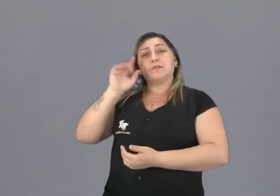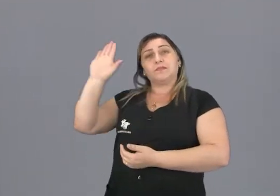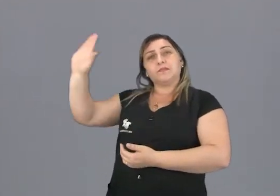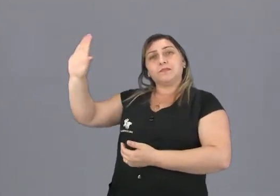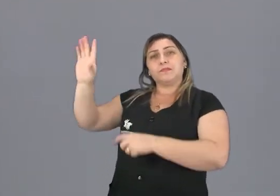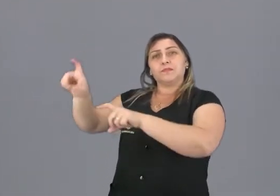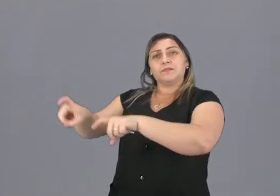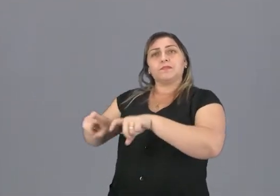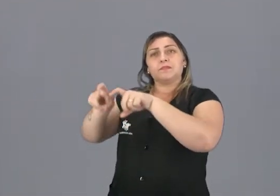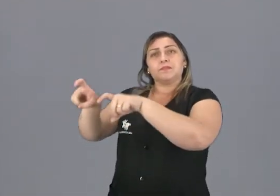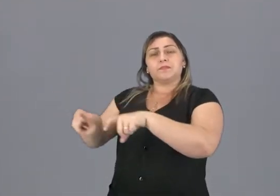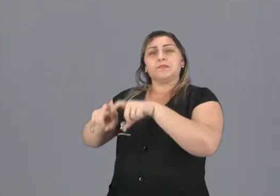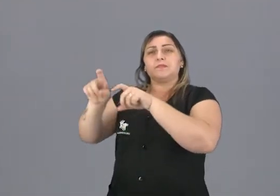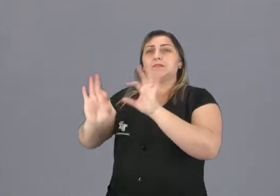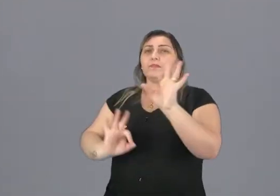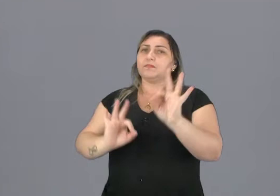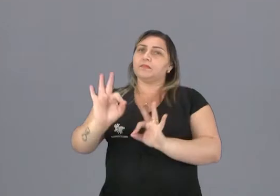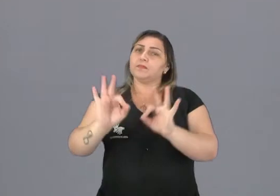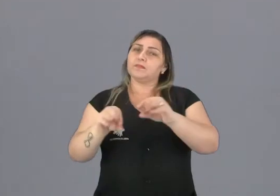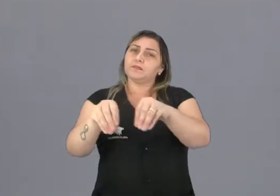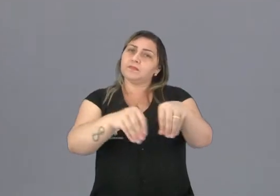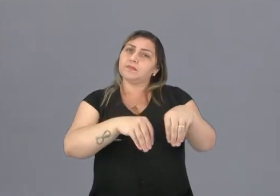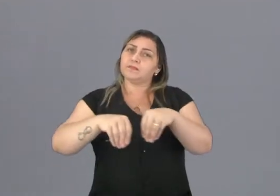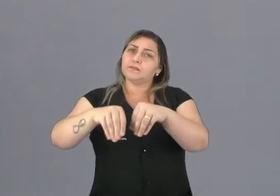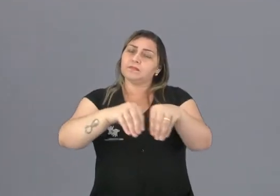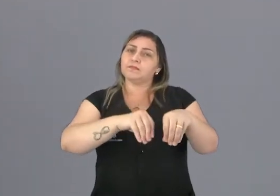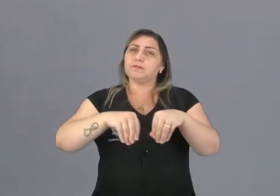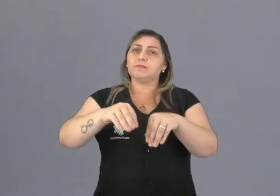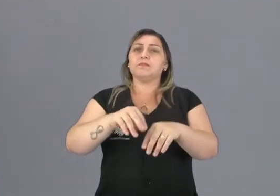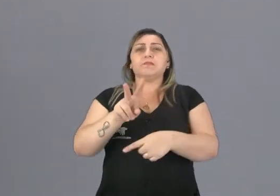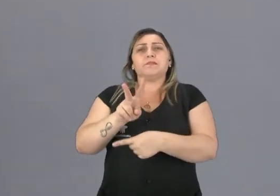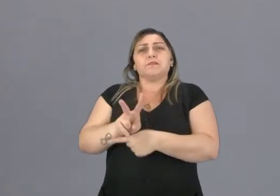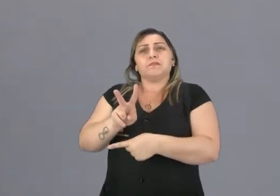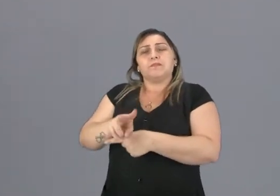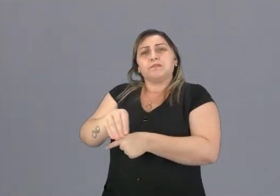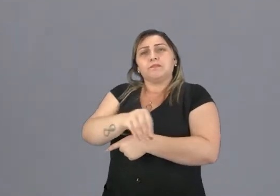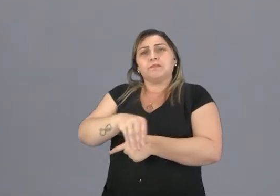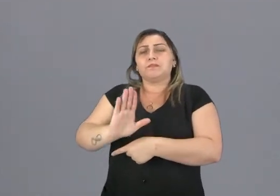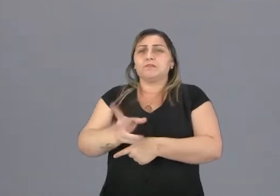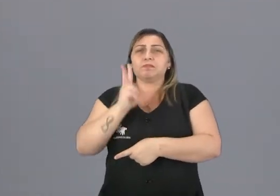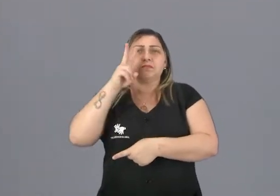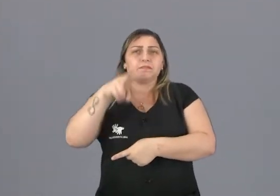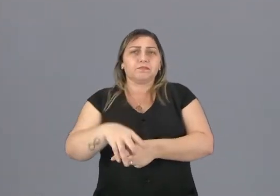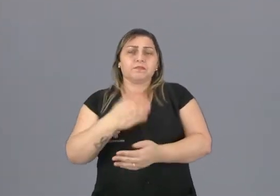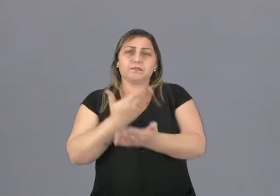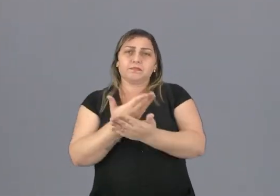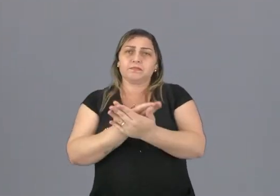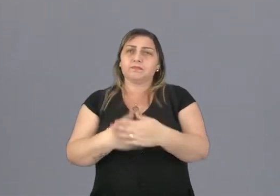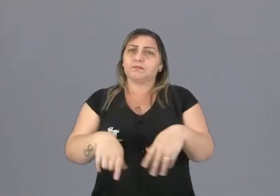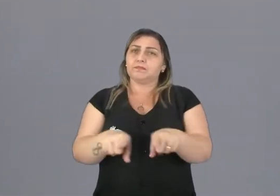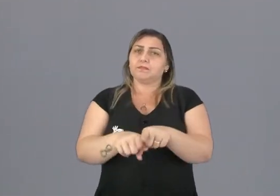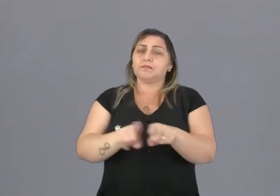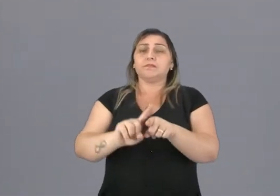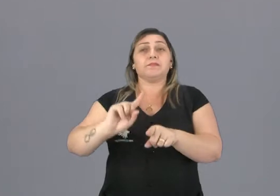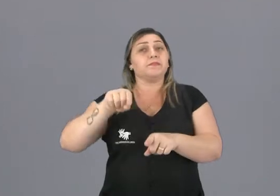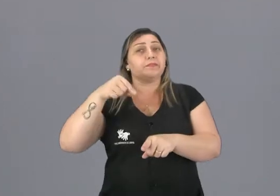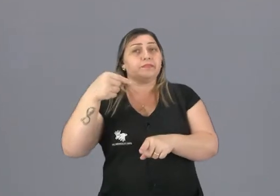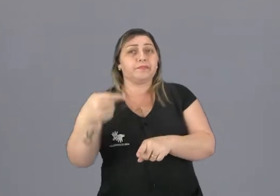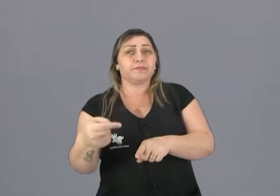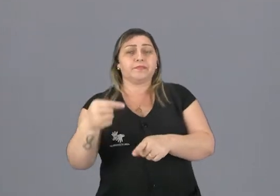no campo, com a preparação da terra, a adubação, que nós já vimos na nossa aula.